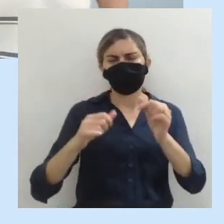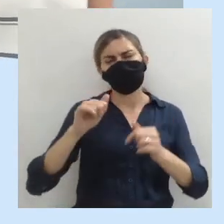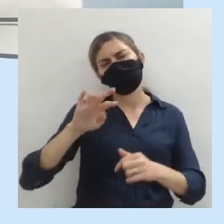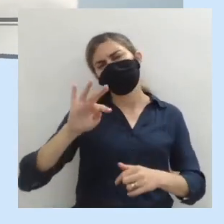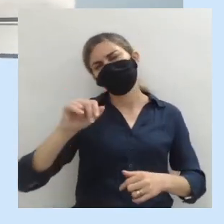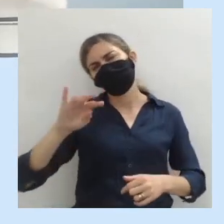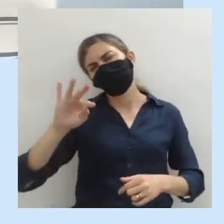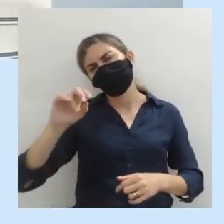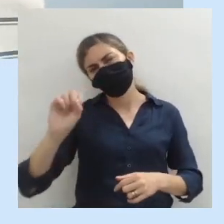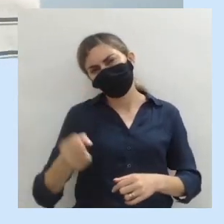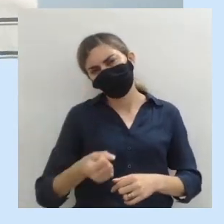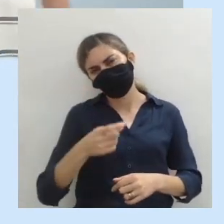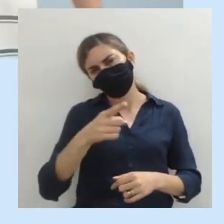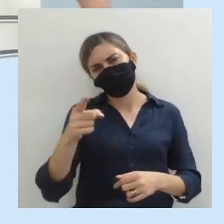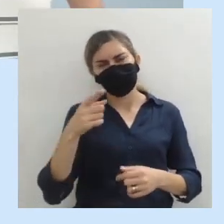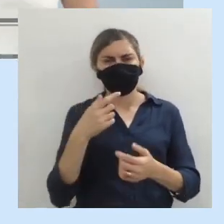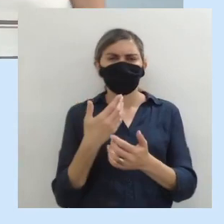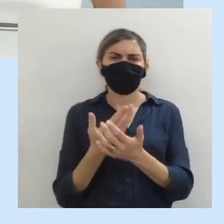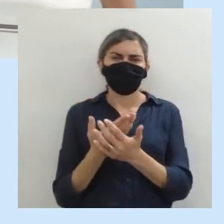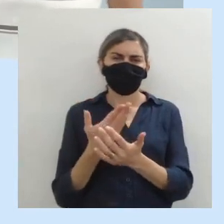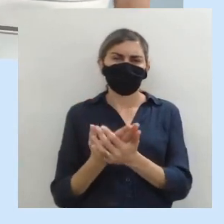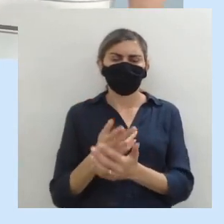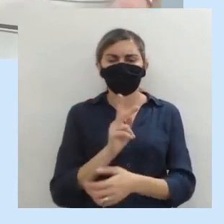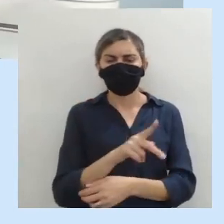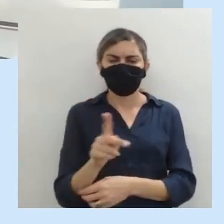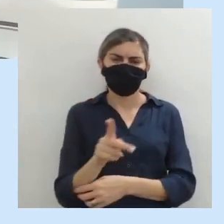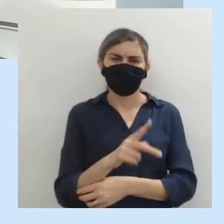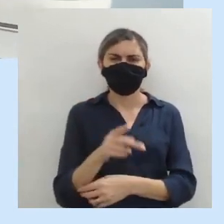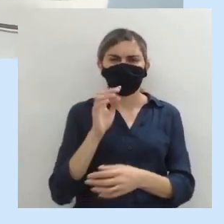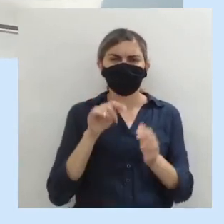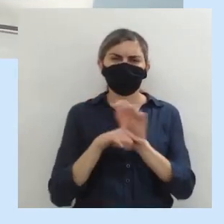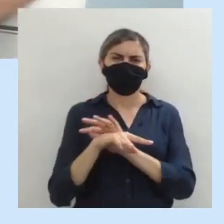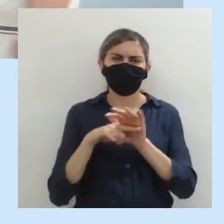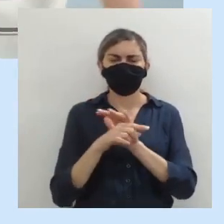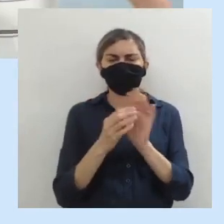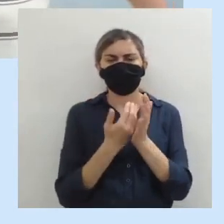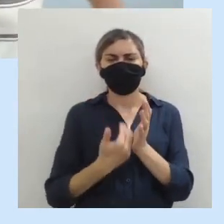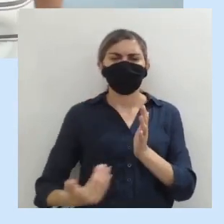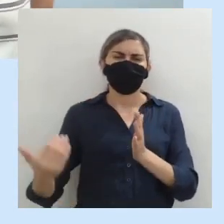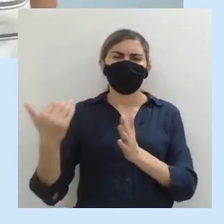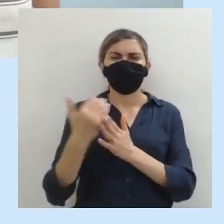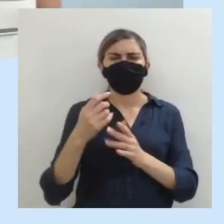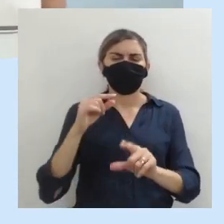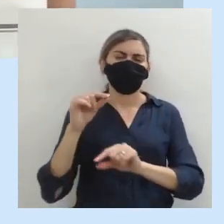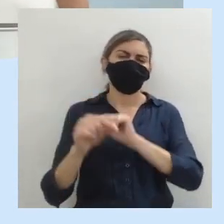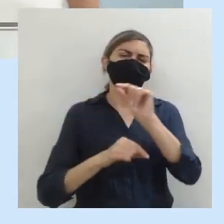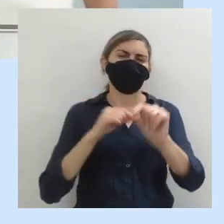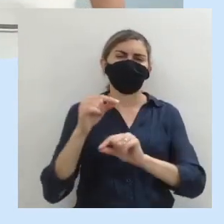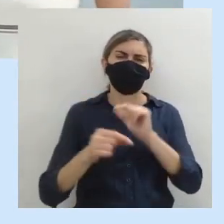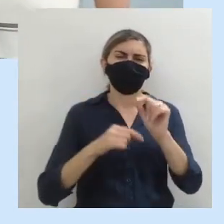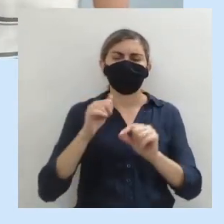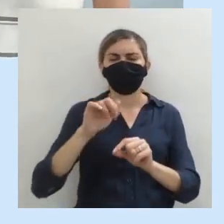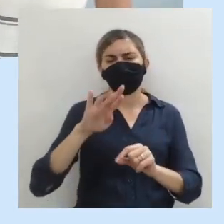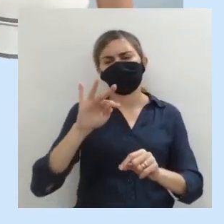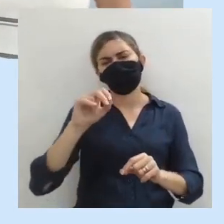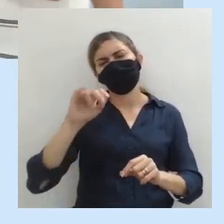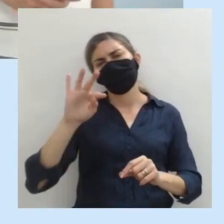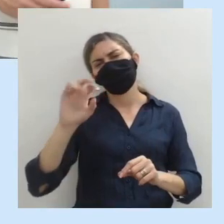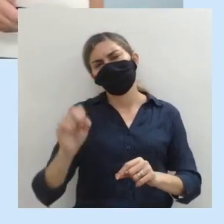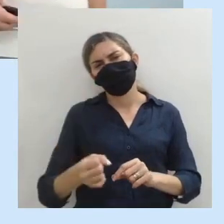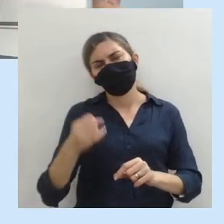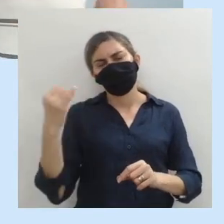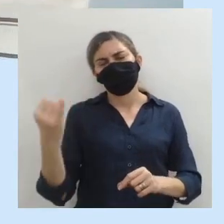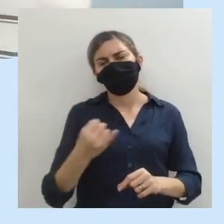Aristóteles. Que tal você, estudante, com o seu professor, pesquisar mais um pouco sobre quem é Aristóteles, a